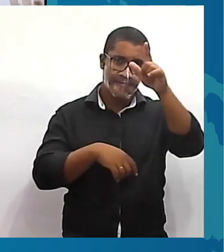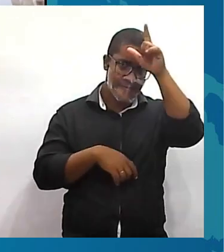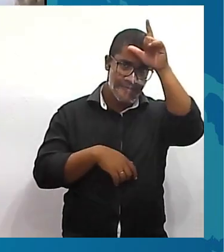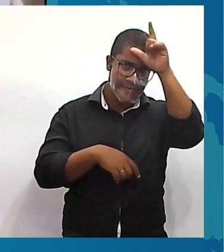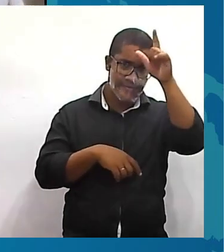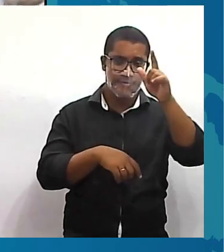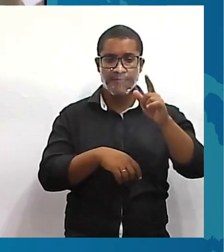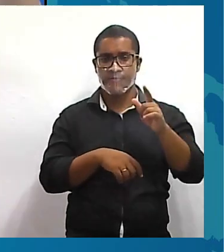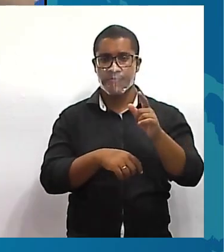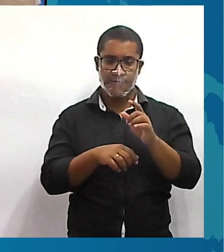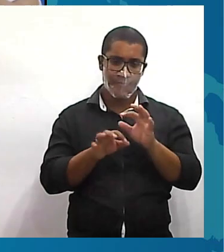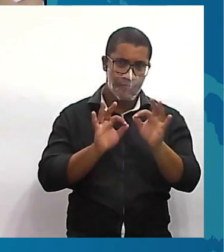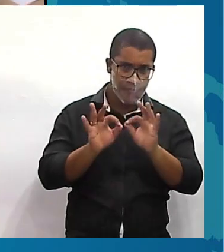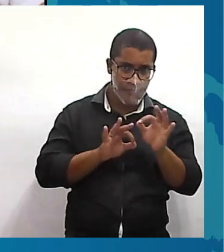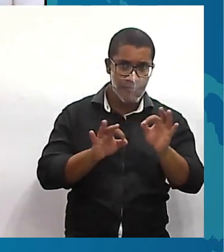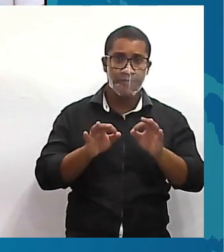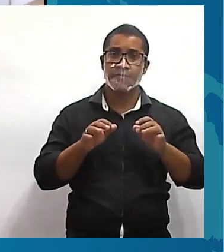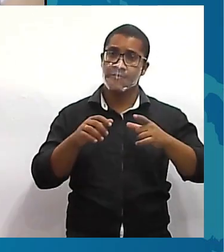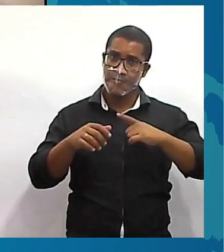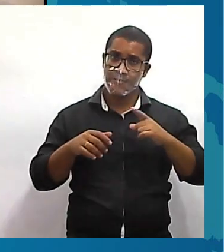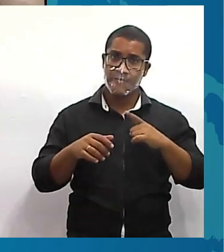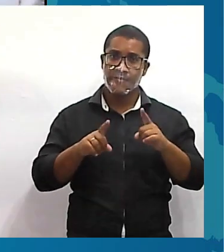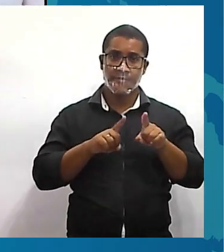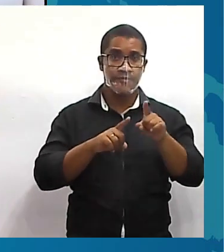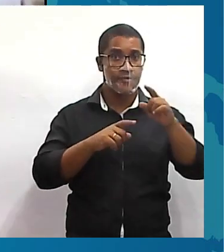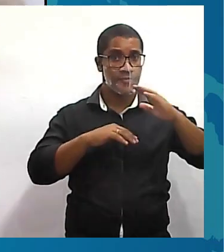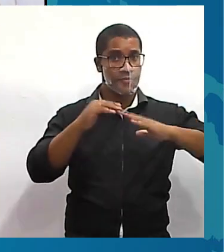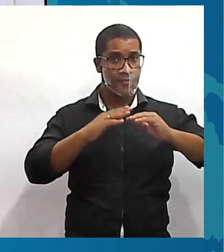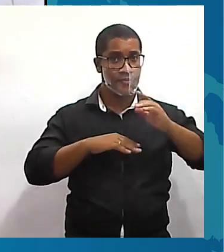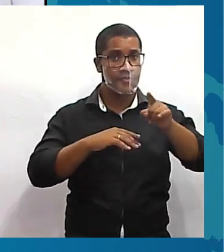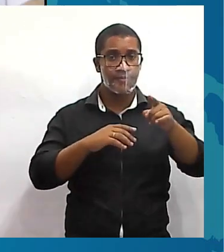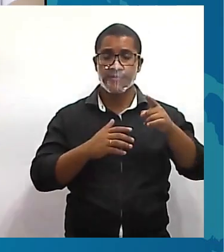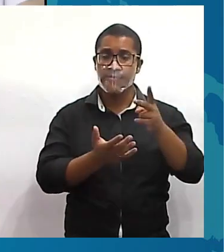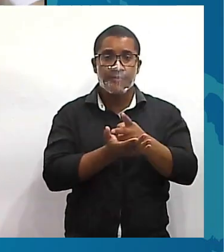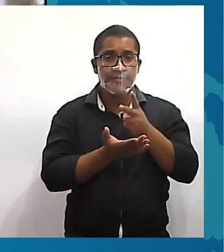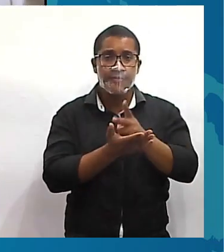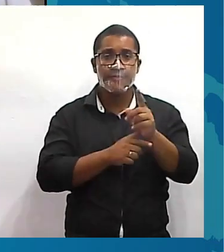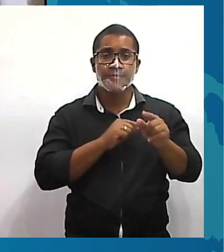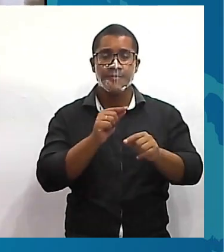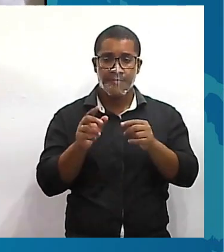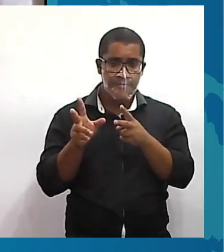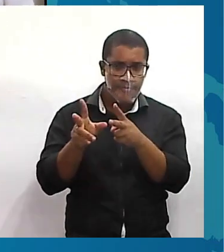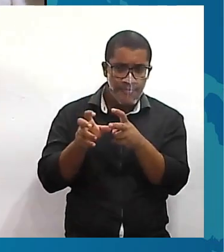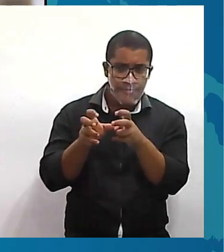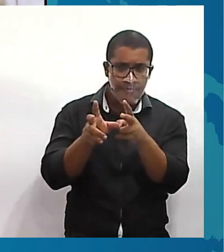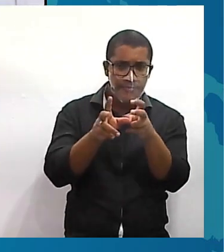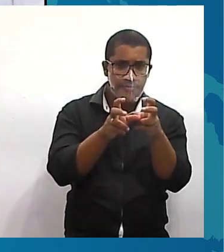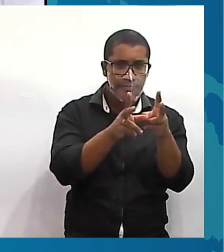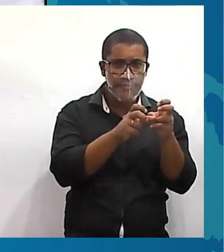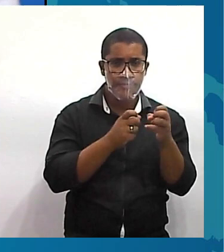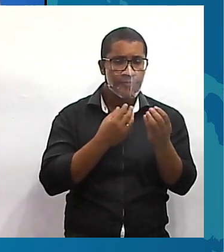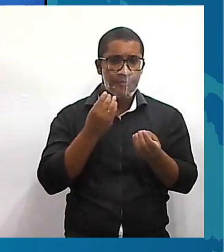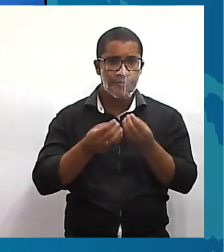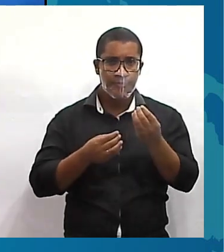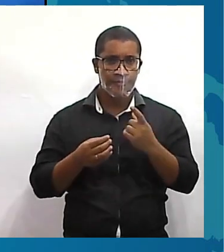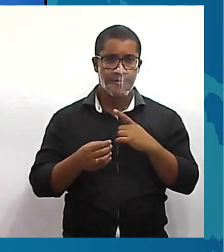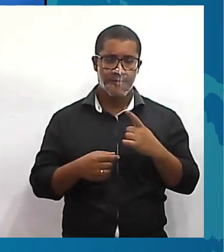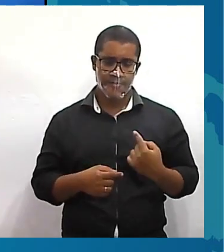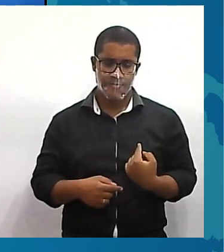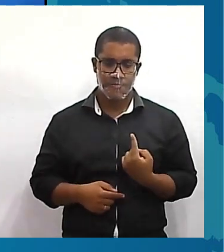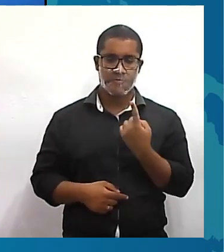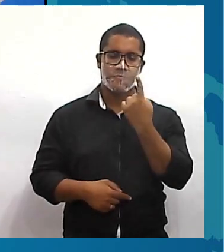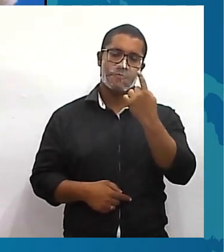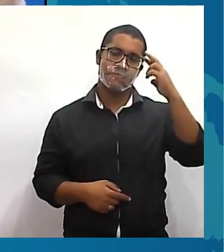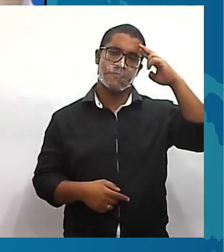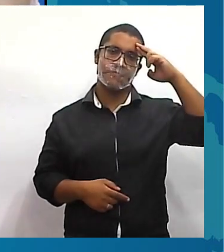é esse profissional, mas ele é um profissional que precisa o tempo todo estar percebendo esse poder como algo descentralizado, né?